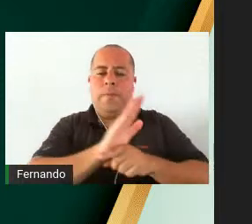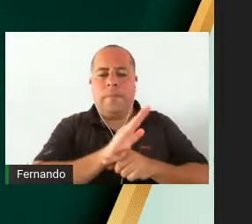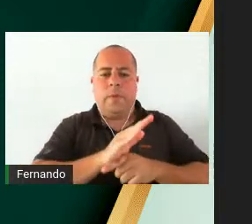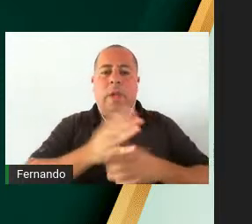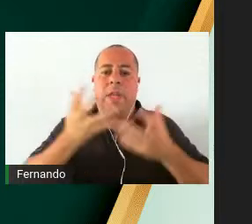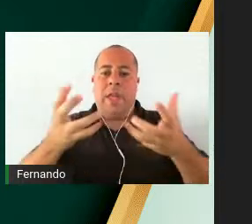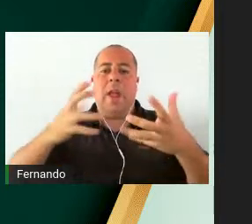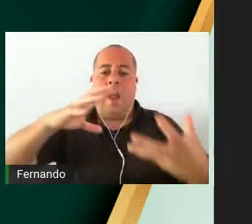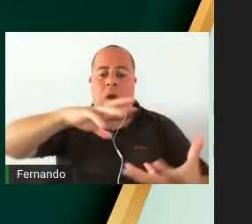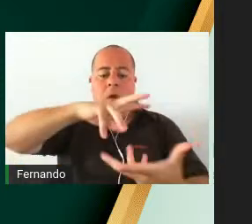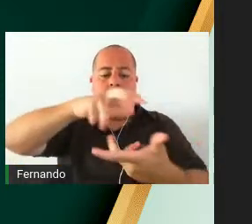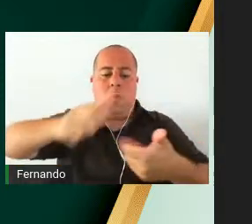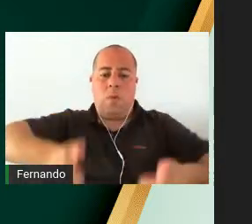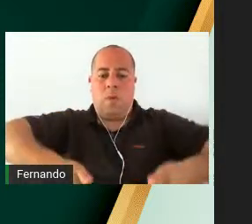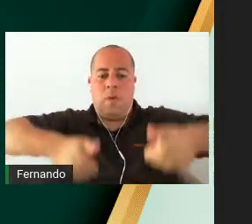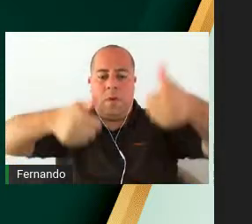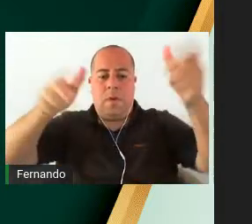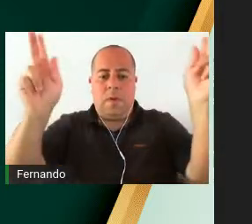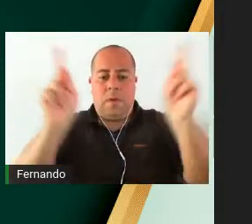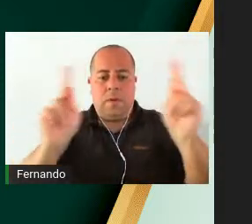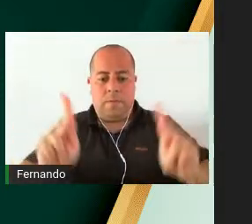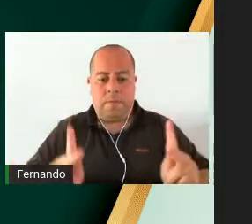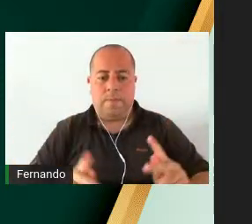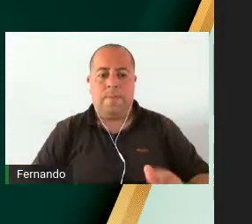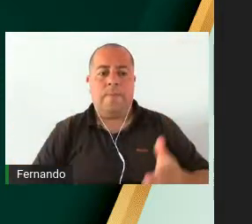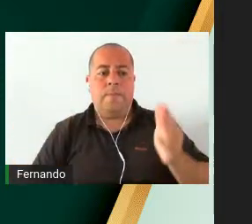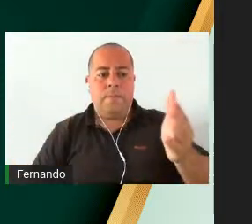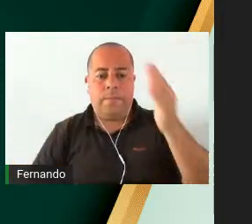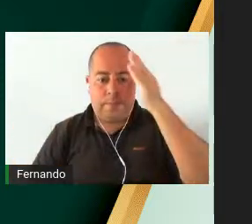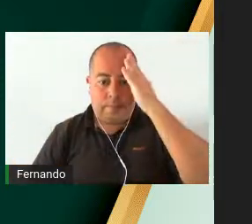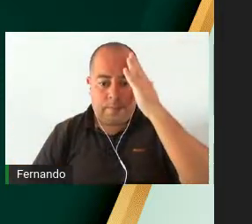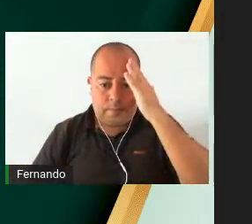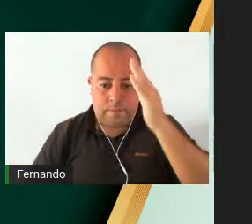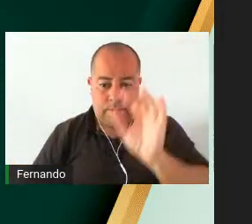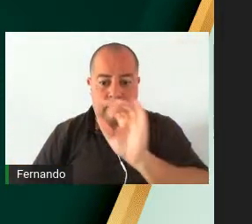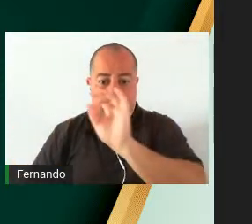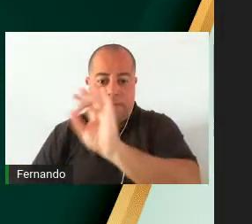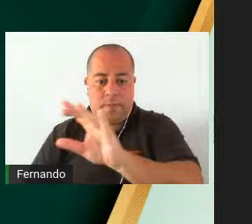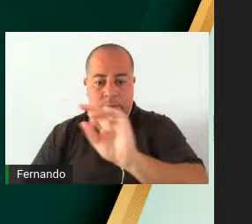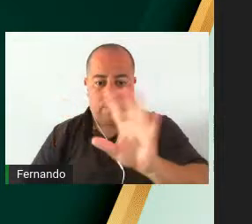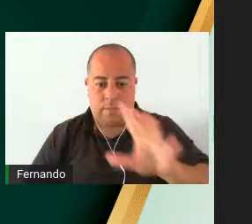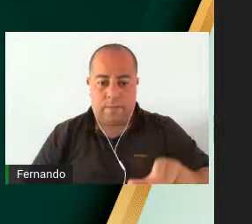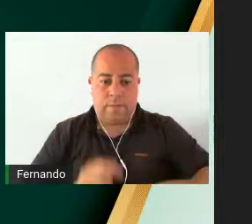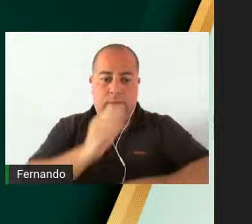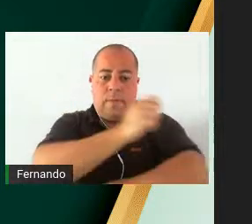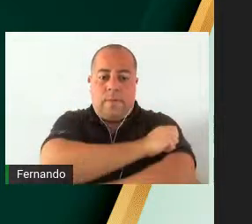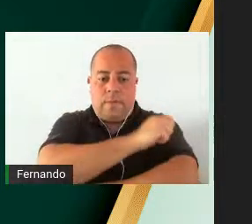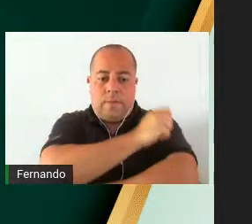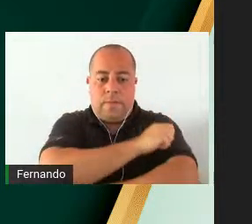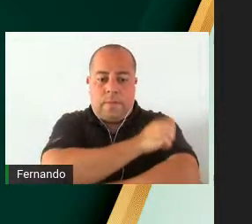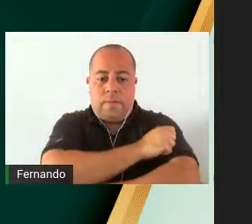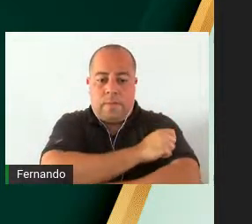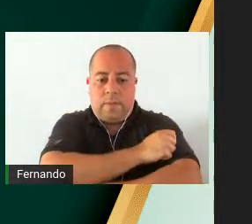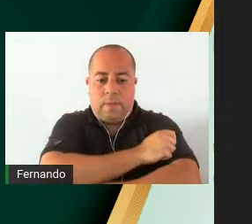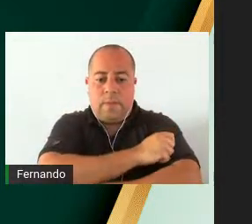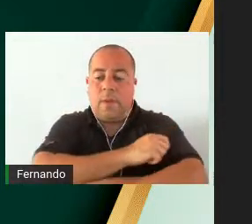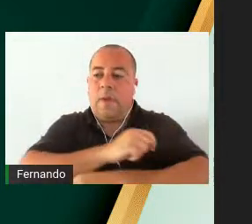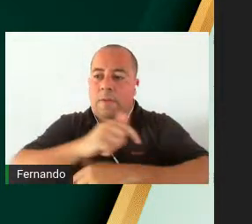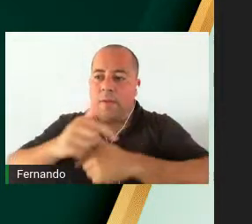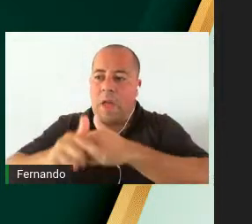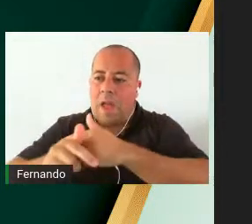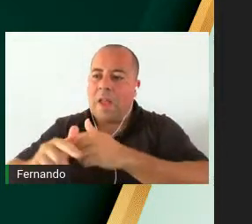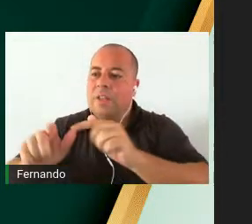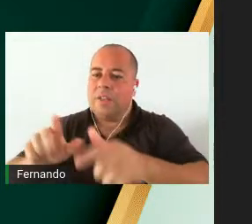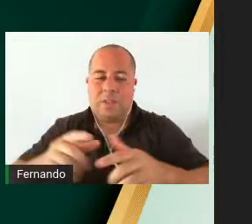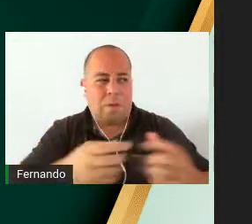mundo melhor e de paz. Sabemos que cada um de vocês formando será multiplicador de tudo